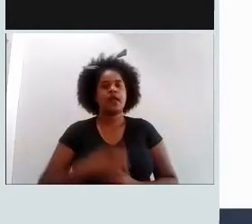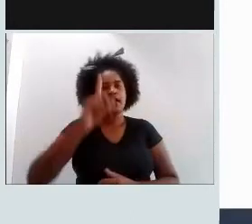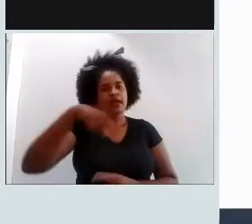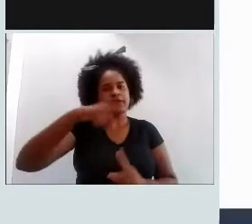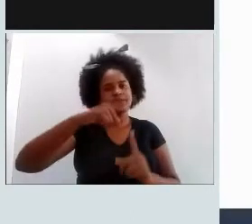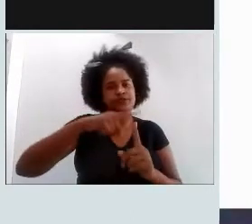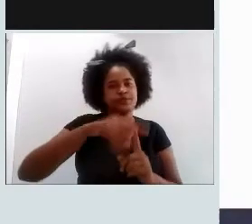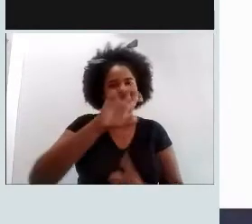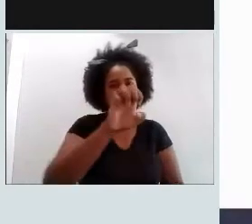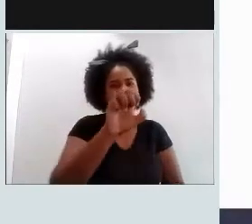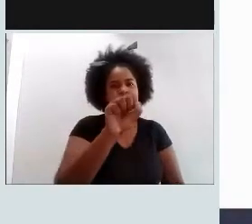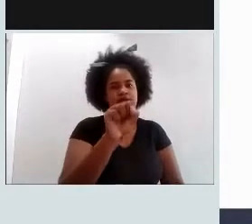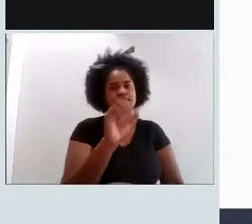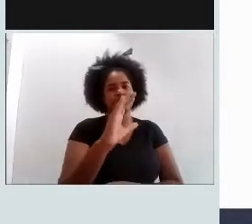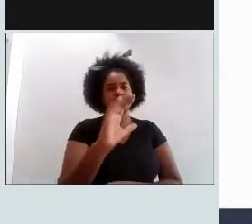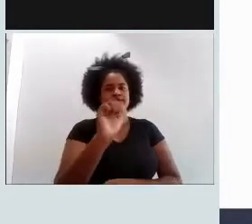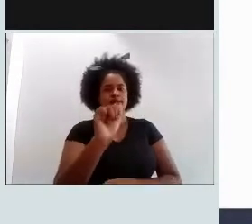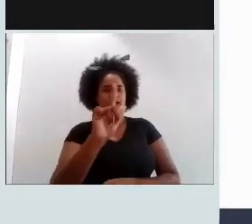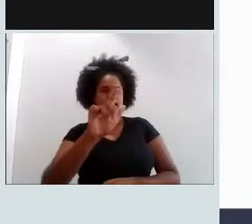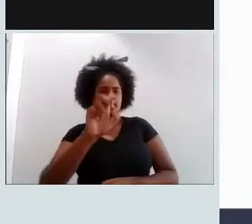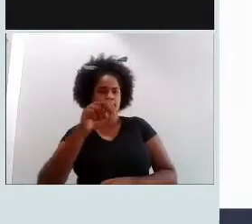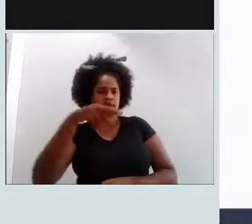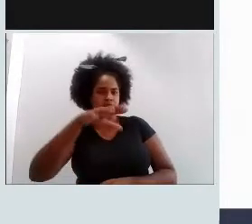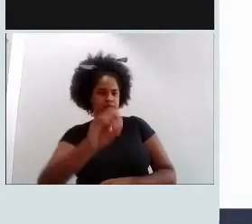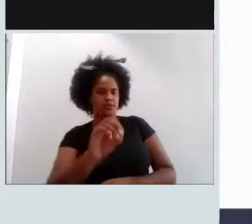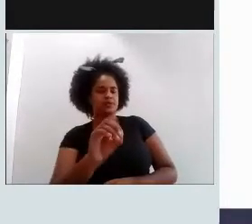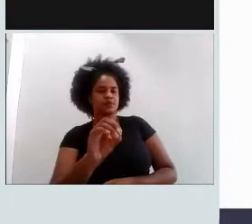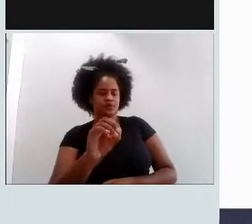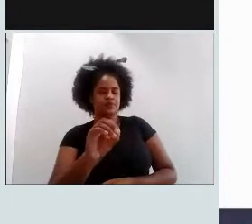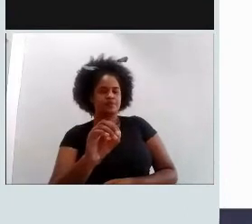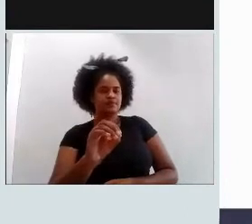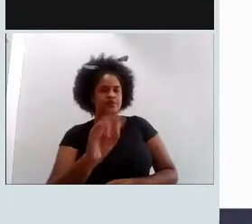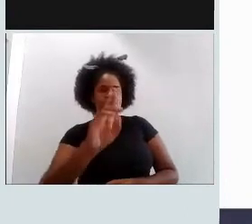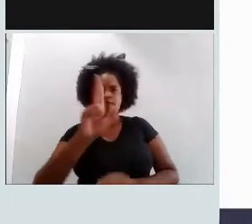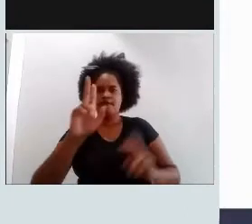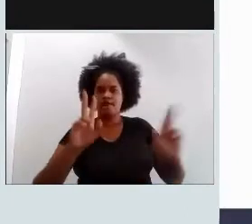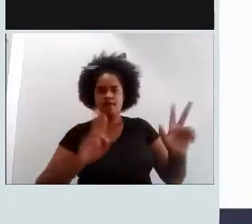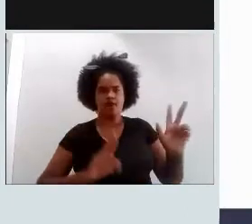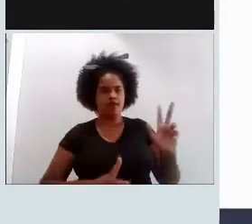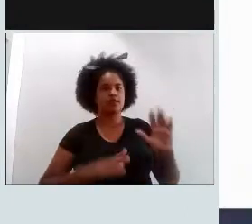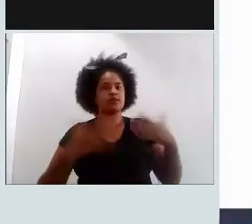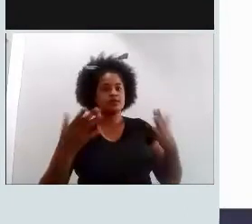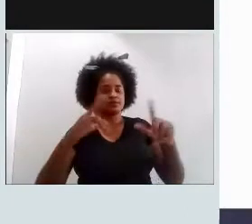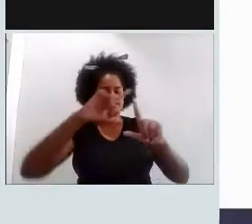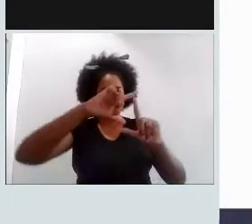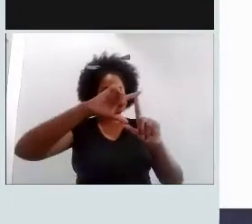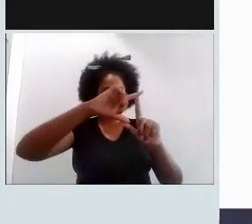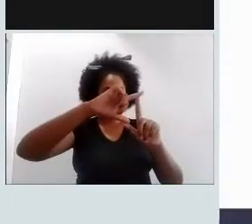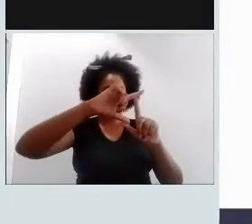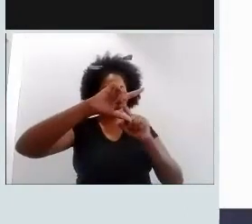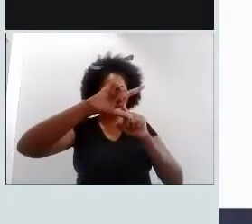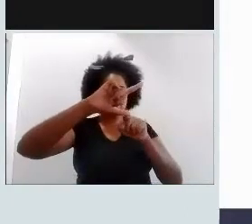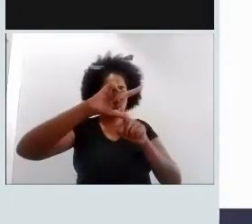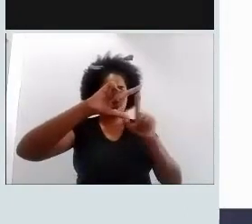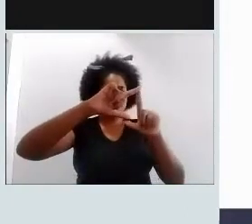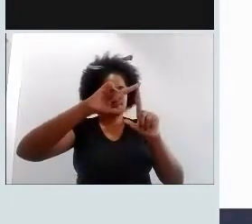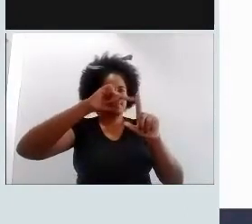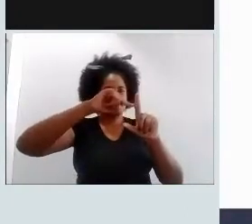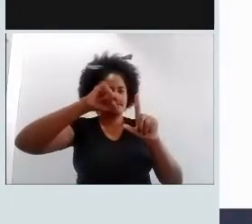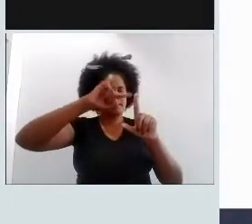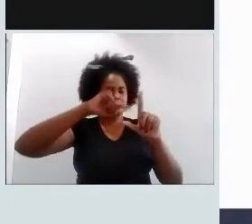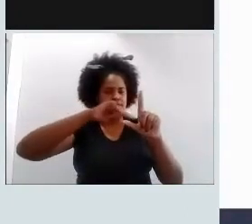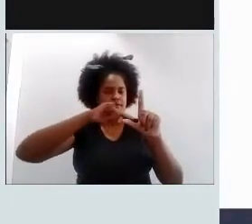Se ele possui três lados com medidas diferentes, os seus ângulos internos também terão medidas diferentes. Ou